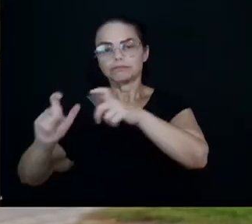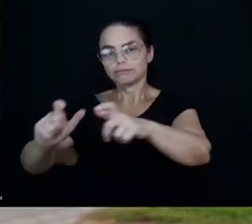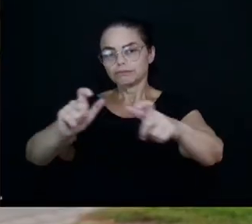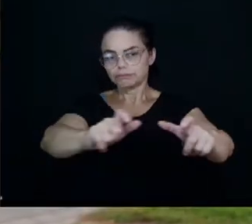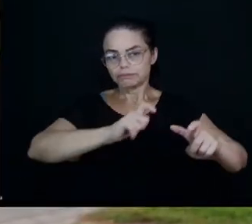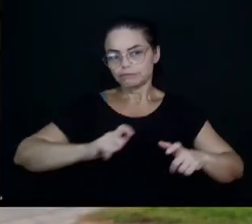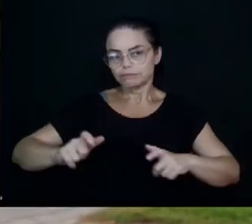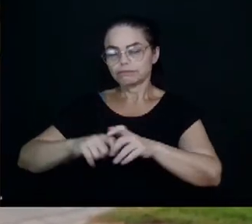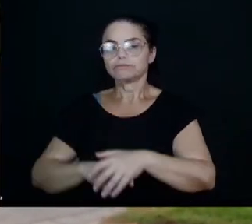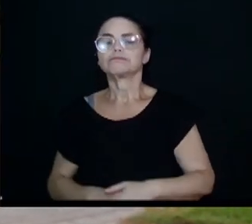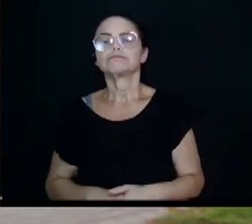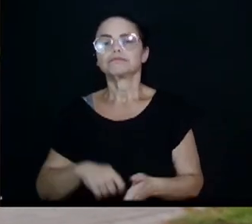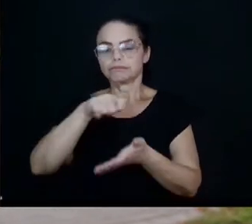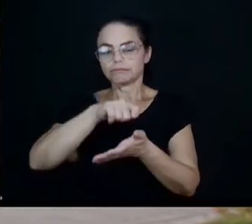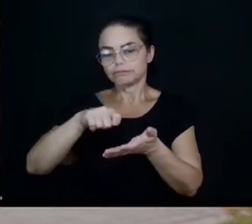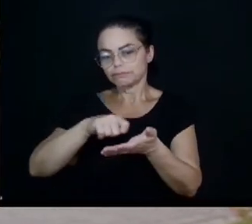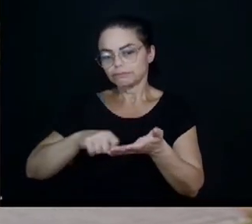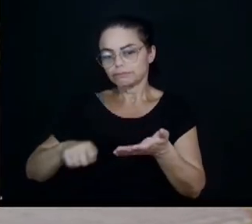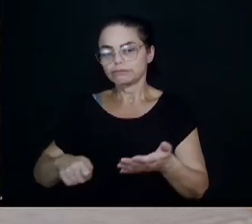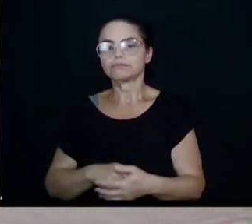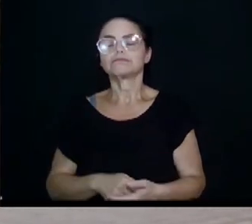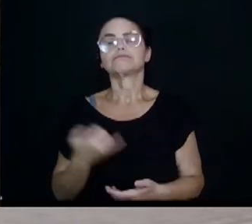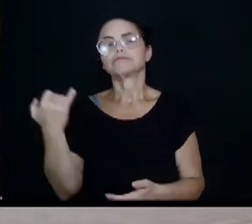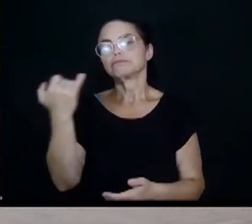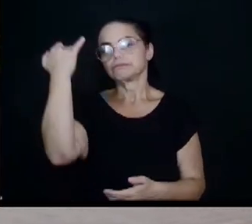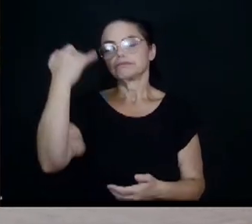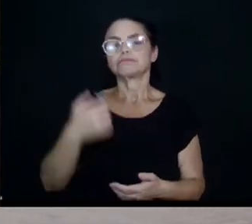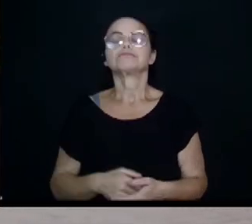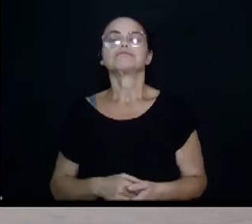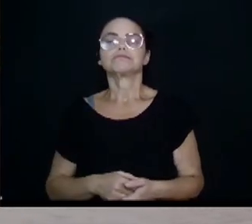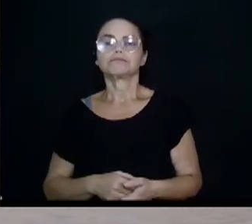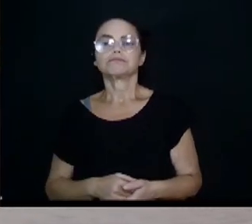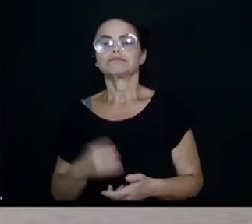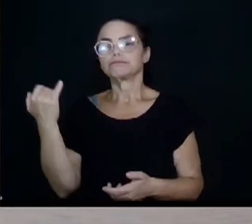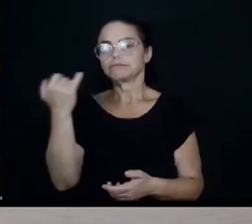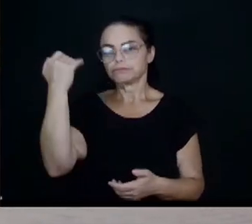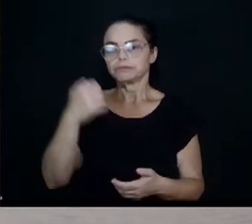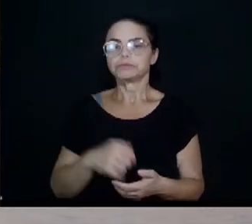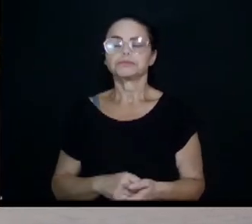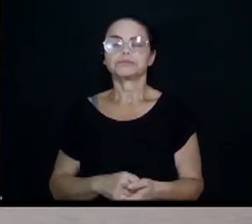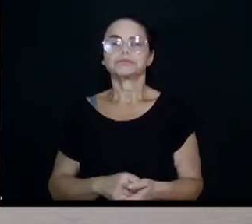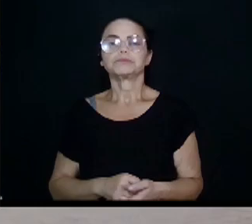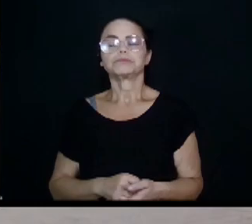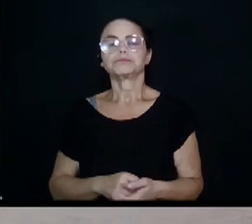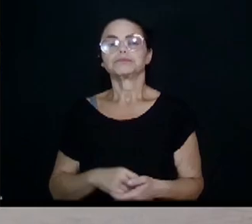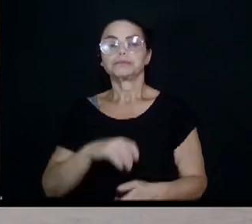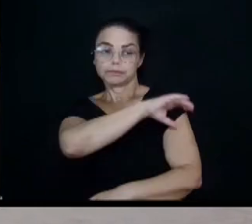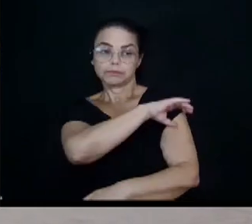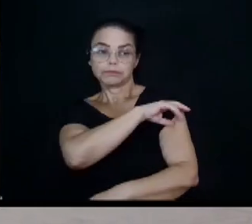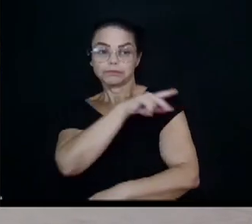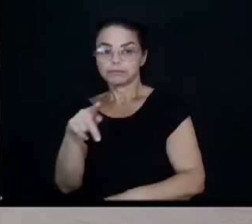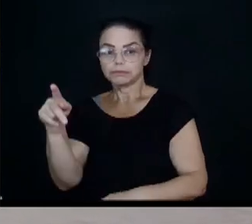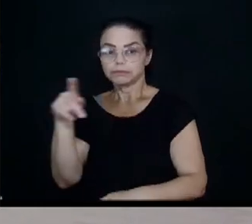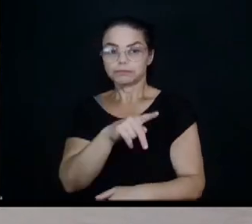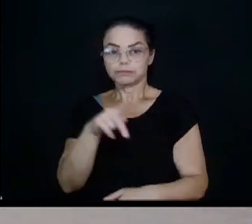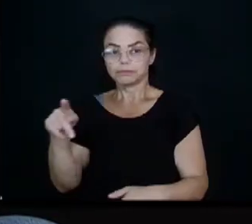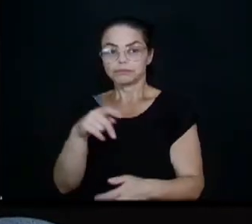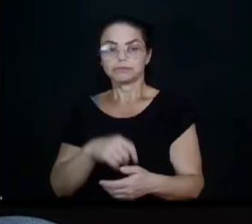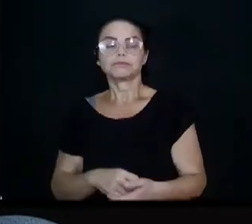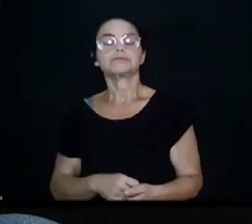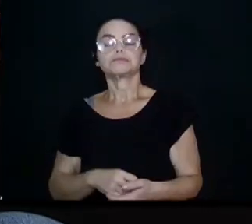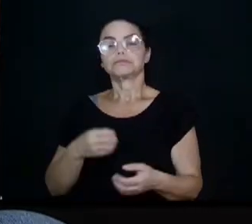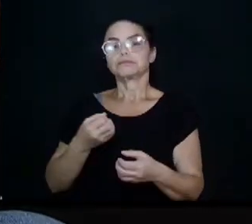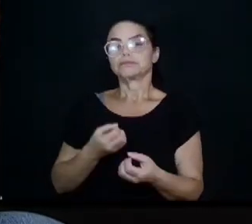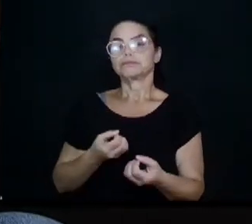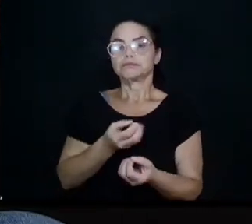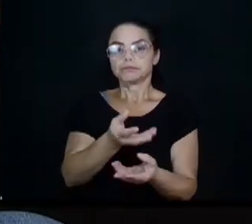anotar ali, Sempre né, anotar, é fundamental, muito né? importante, é muito importante. Os coordenadores, os professores sempre vão passar informações importantes.